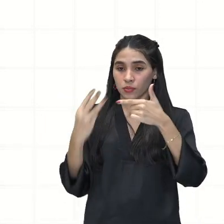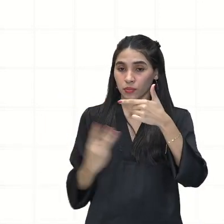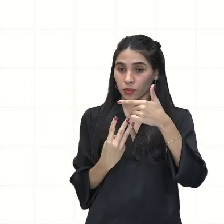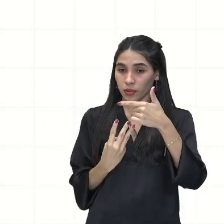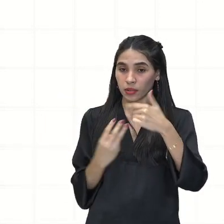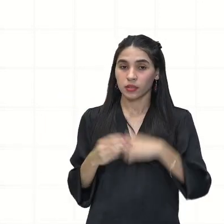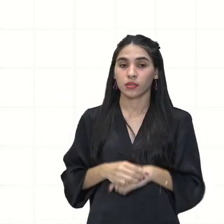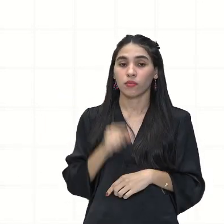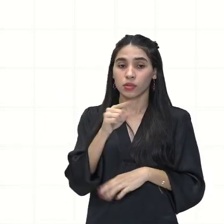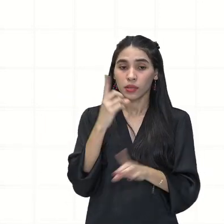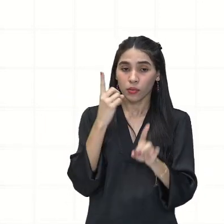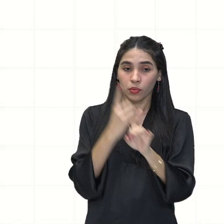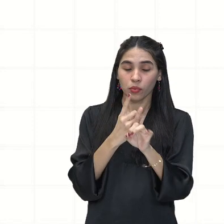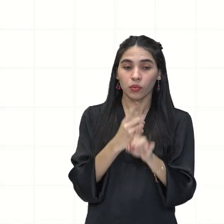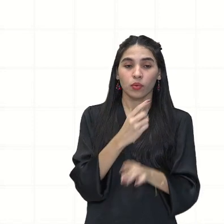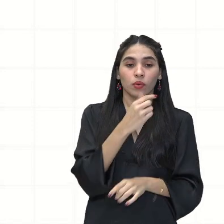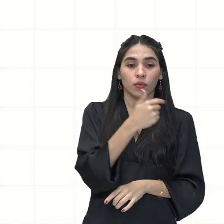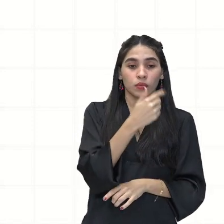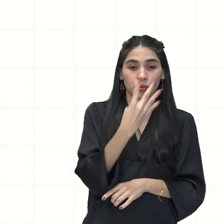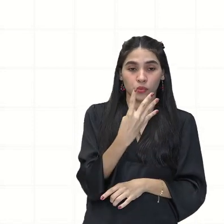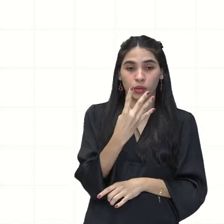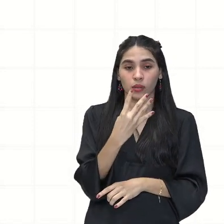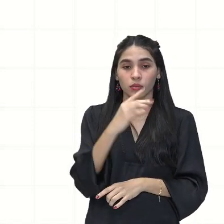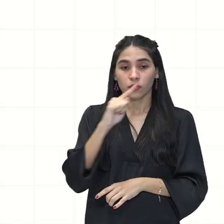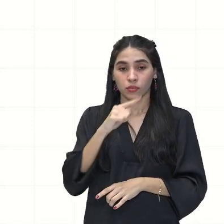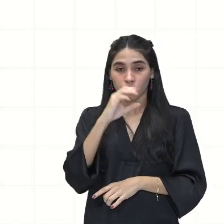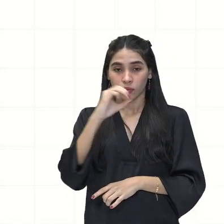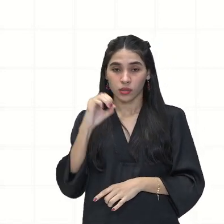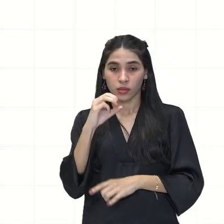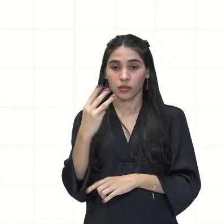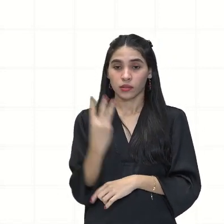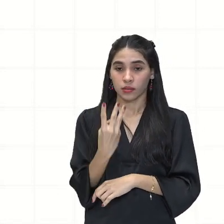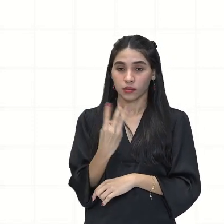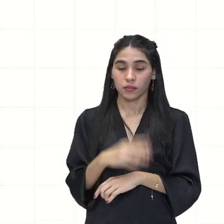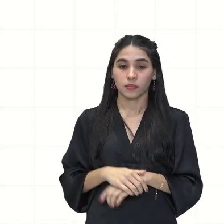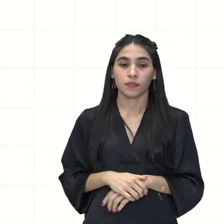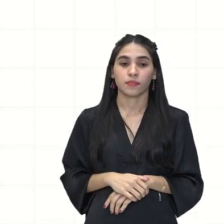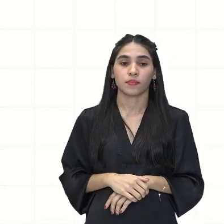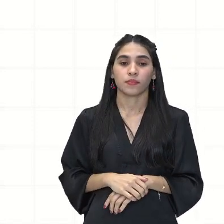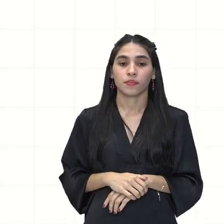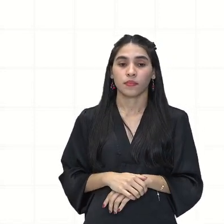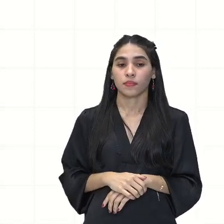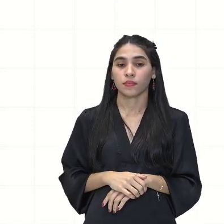a 24 sobre 3. Olha só a variância. Quanto foi que deu do